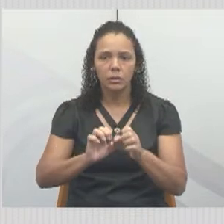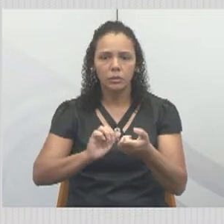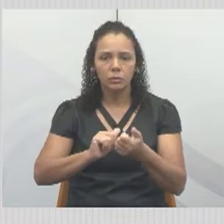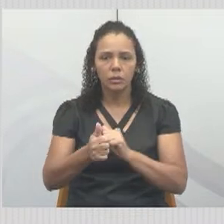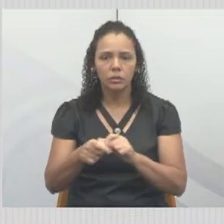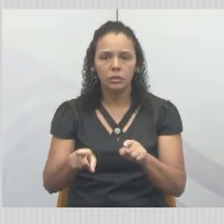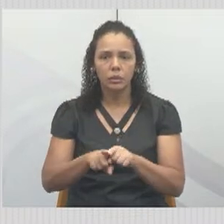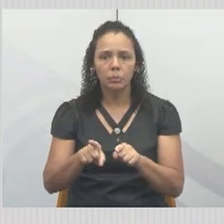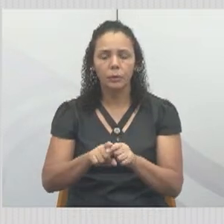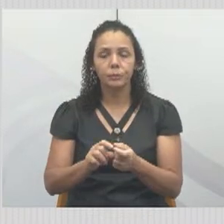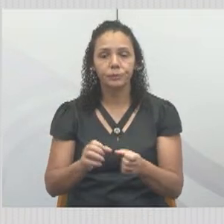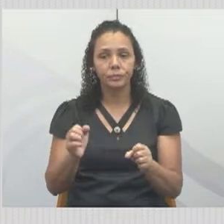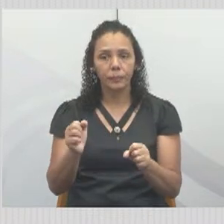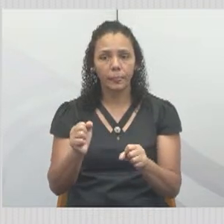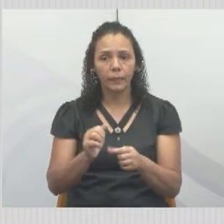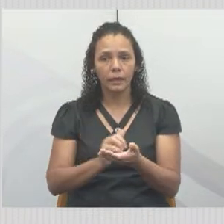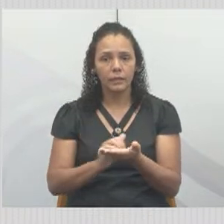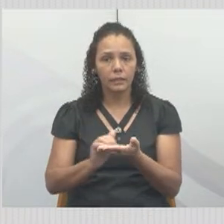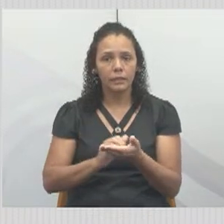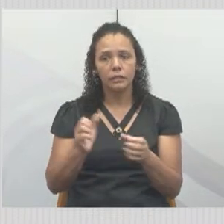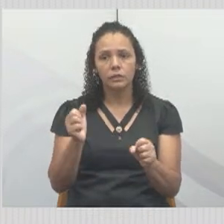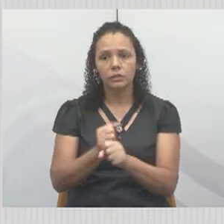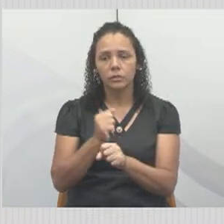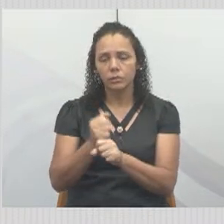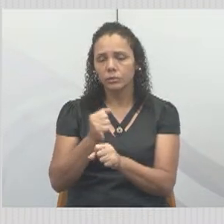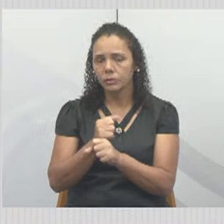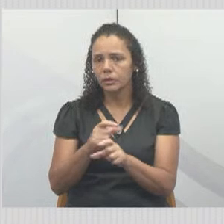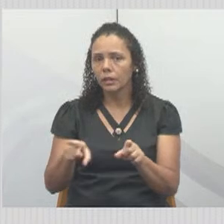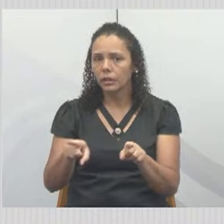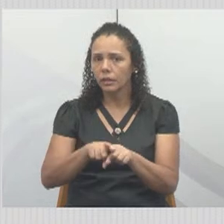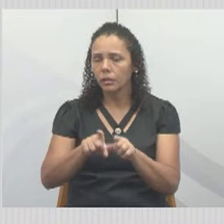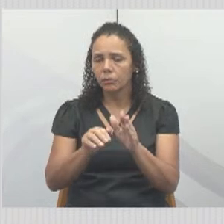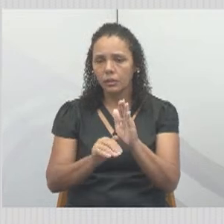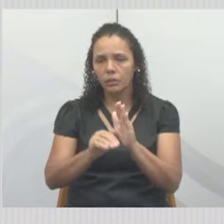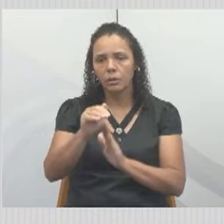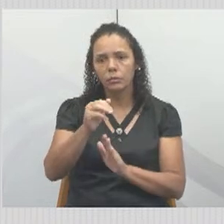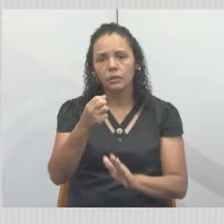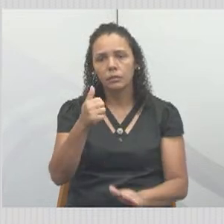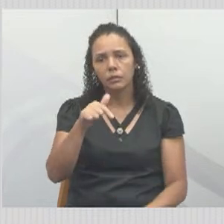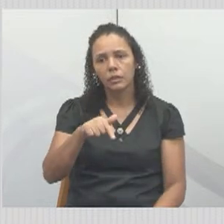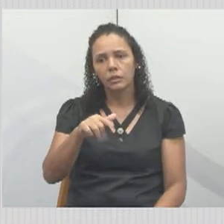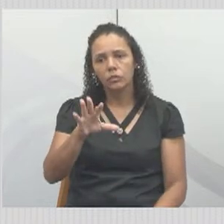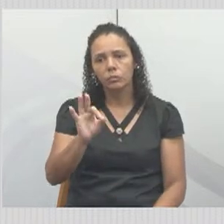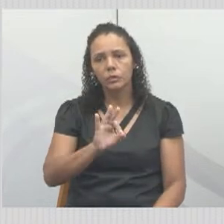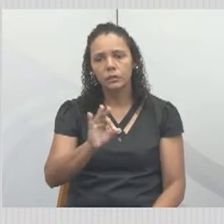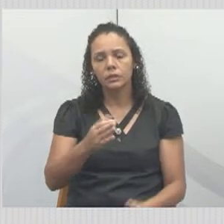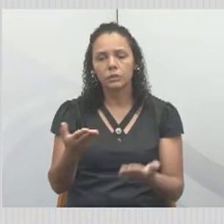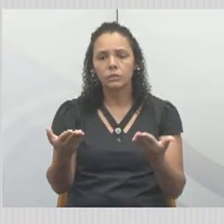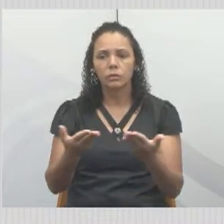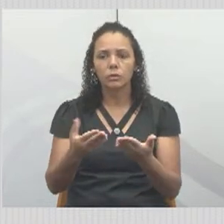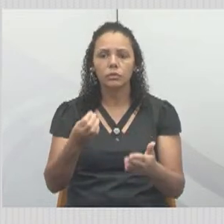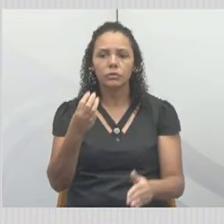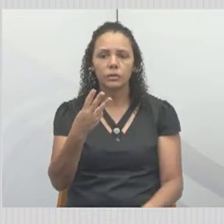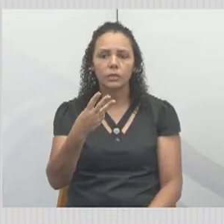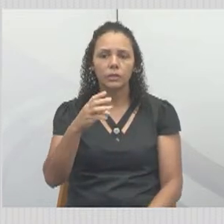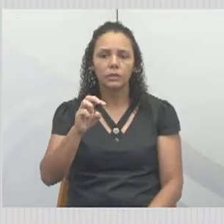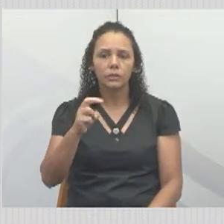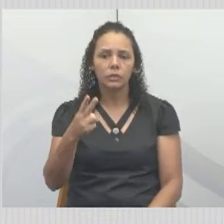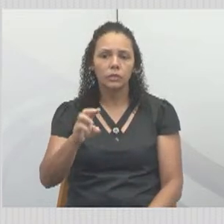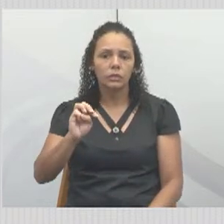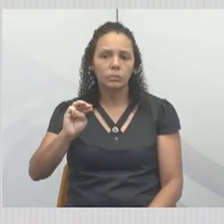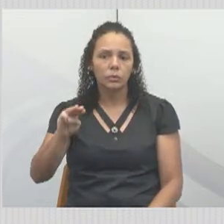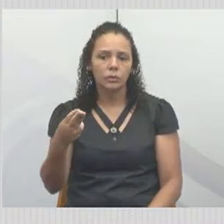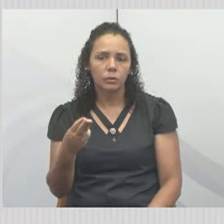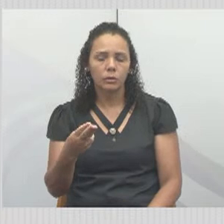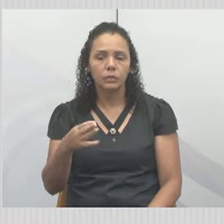Infraestrutura, a gente sai de 30 milhões executado em 2022 para 32 milhões e 500 em 2024, alta de 7%.